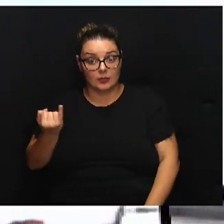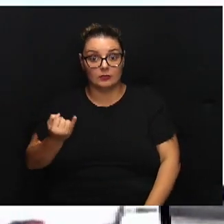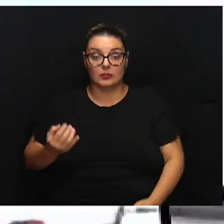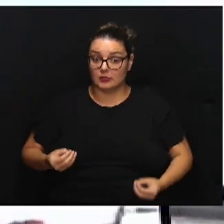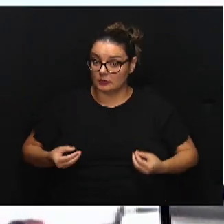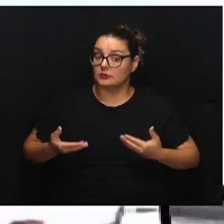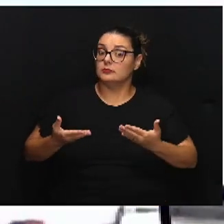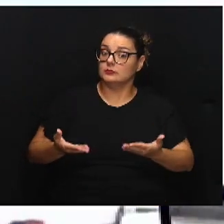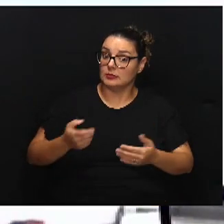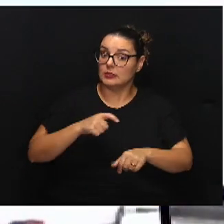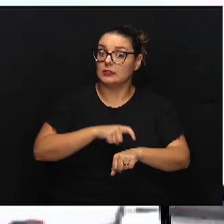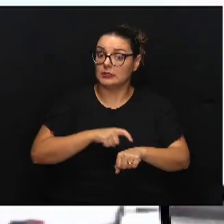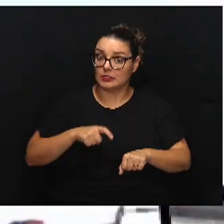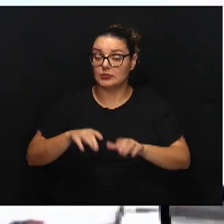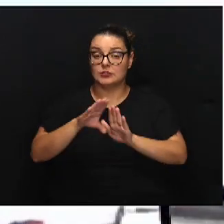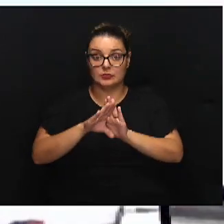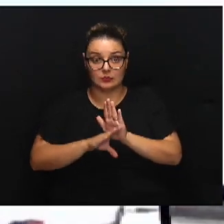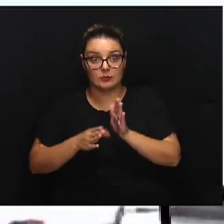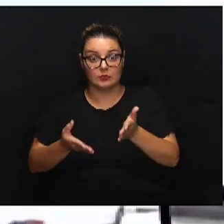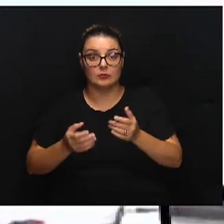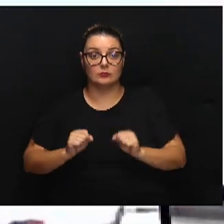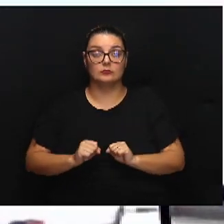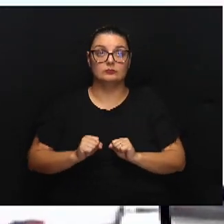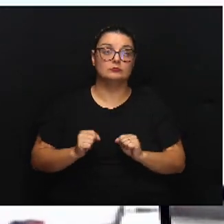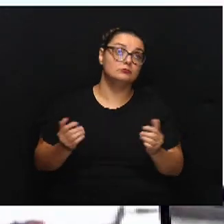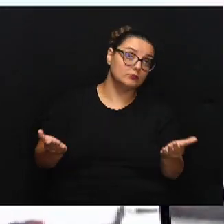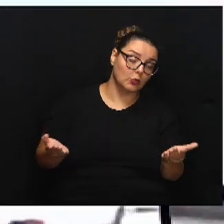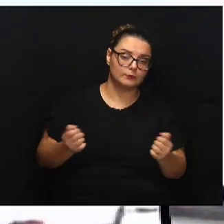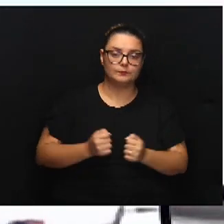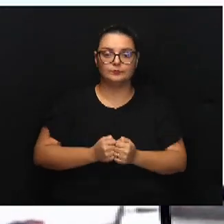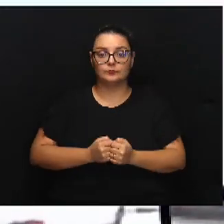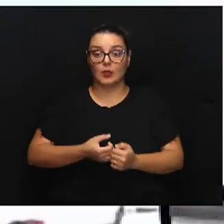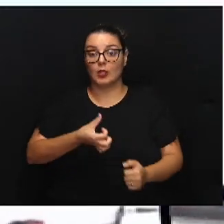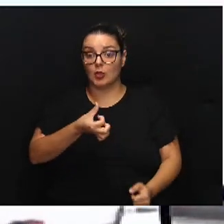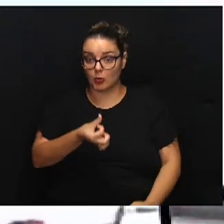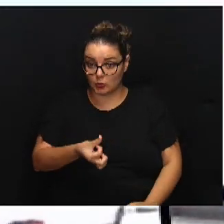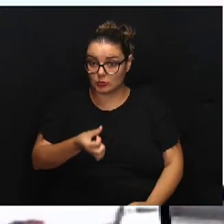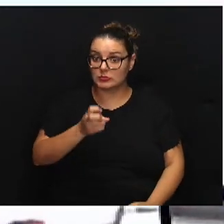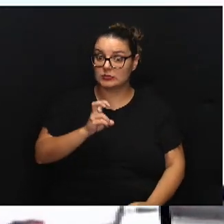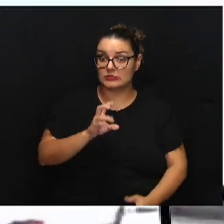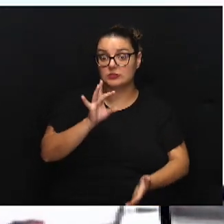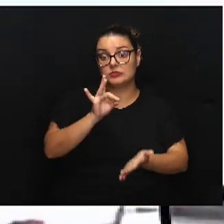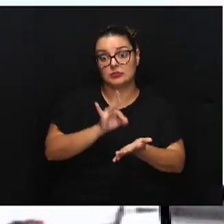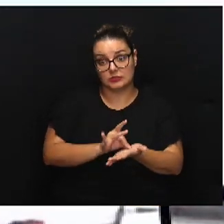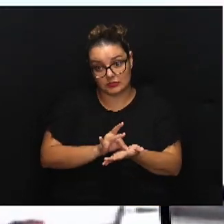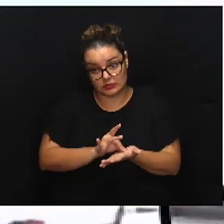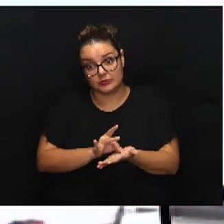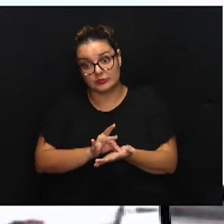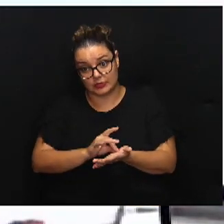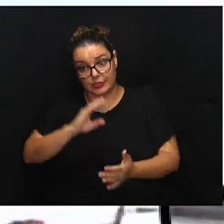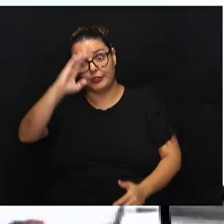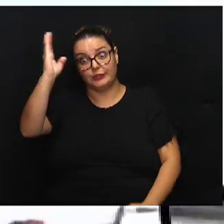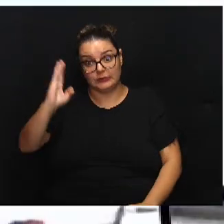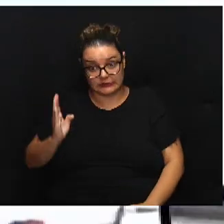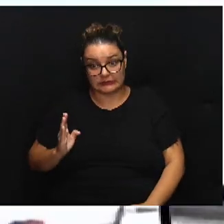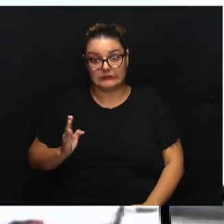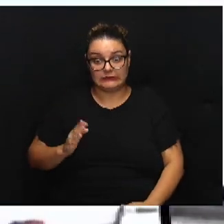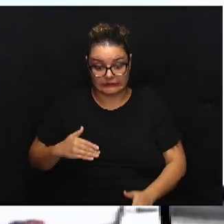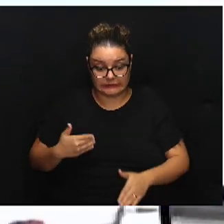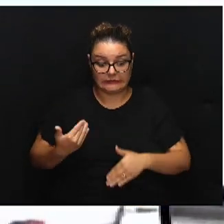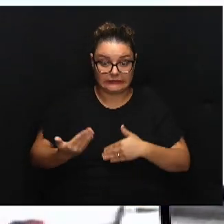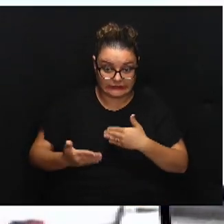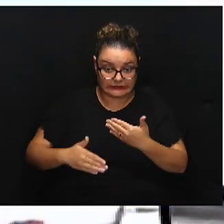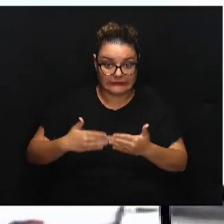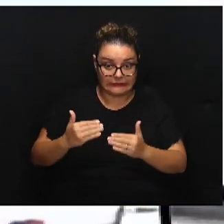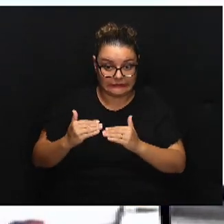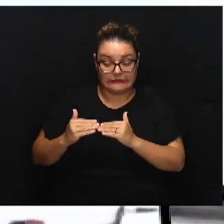isso neste programa. Bom, então, os 65, na verdade, o Brasil anda mesmo para casa acima